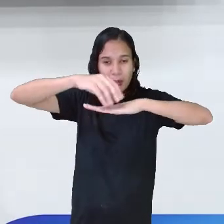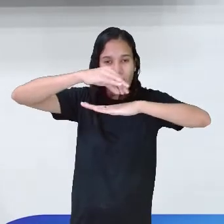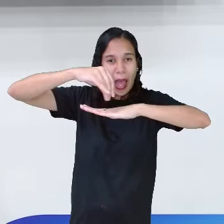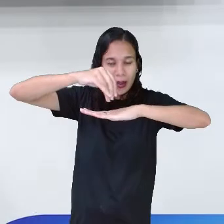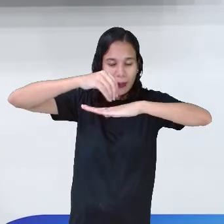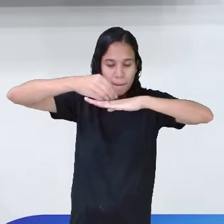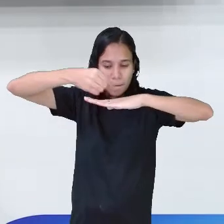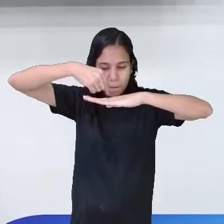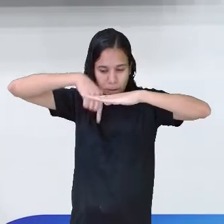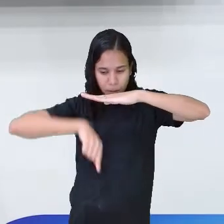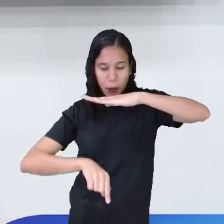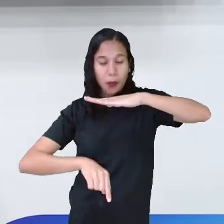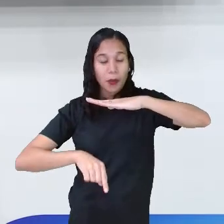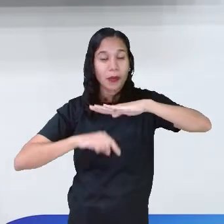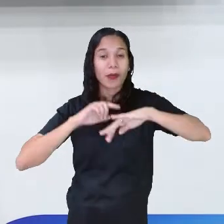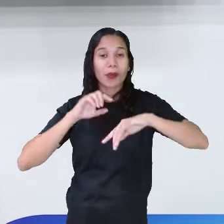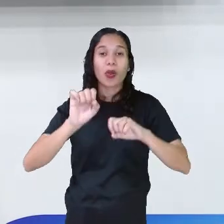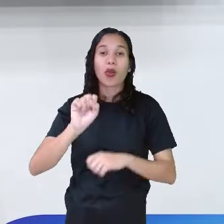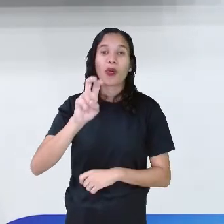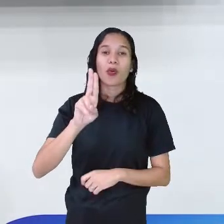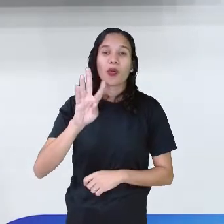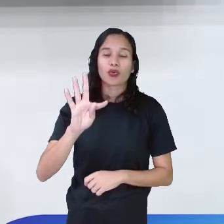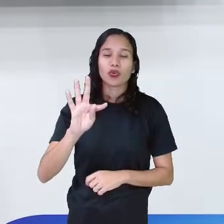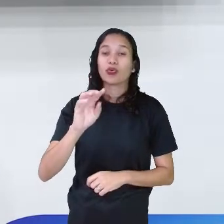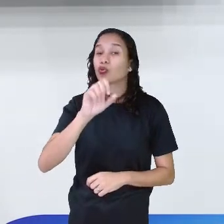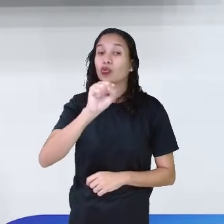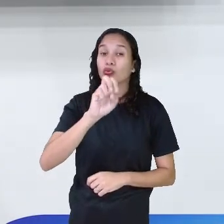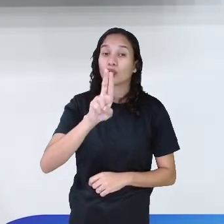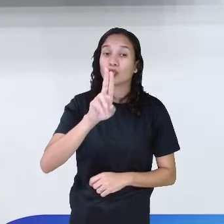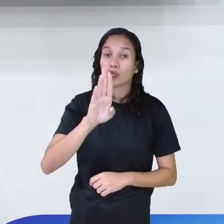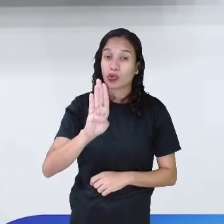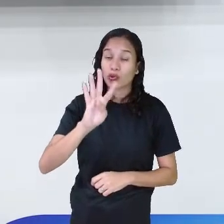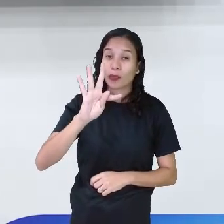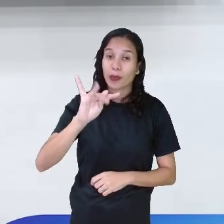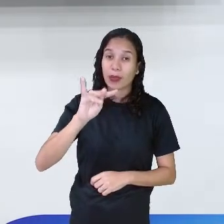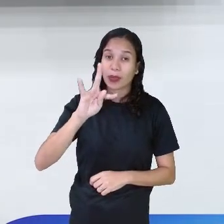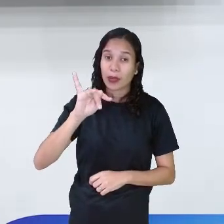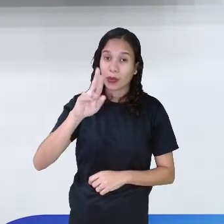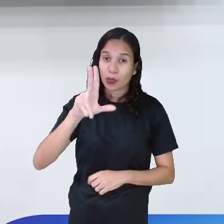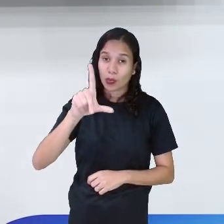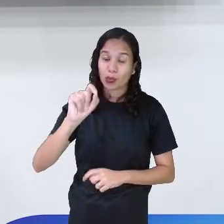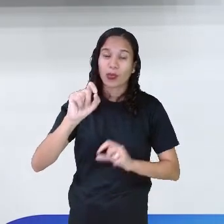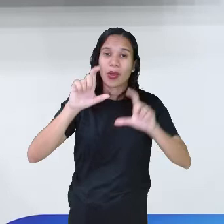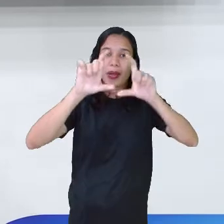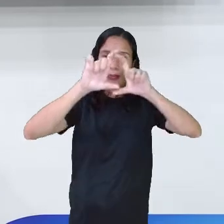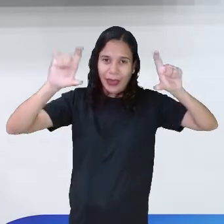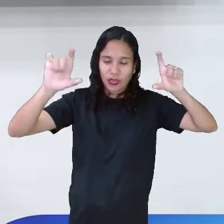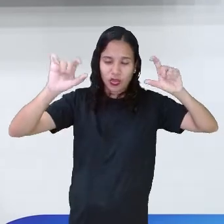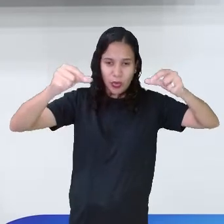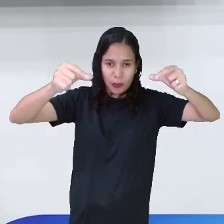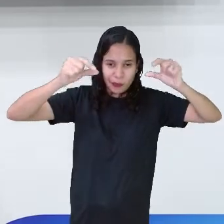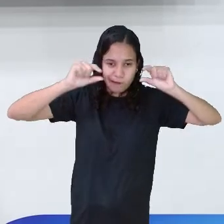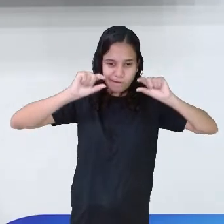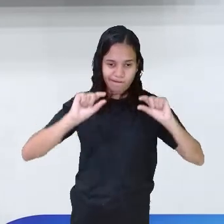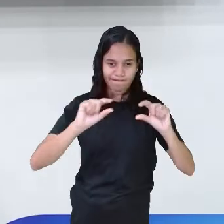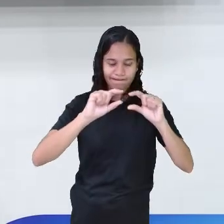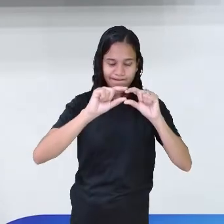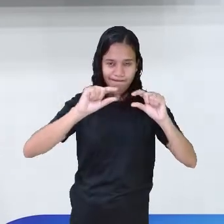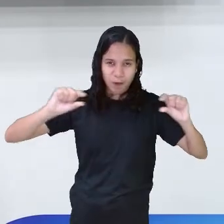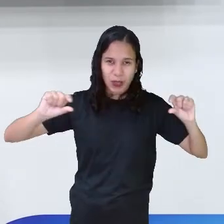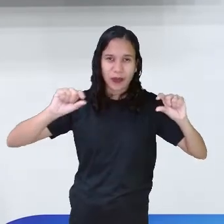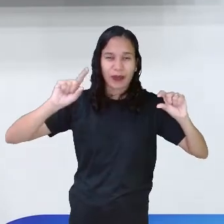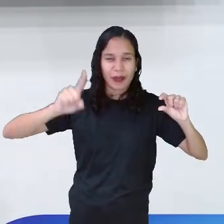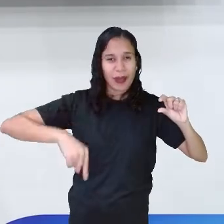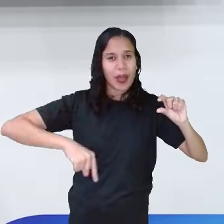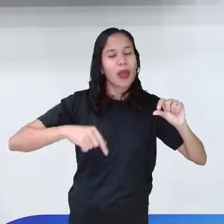solo, joia? Então, sub é abaixo. Então, subtítulo será a parte que vai estar logo abaixo ao título. É um